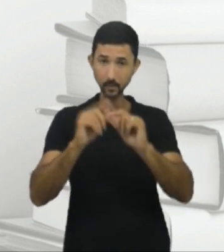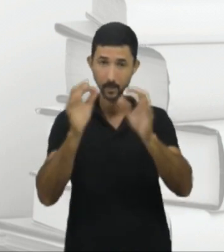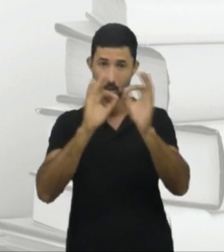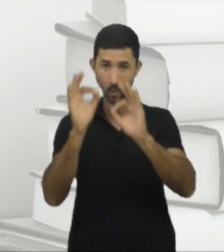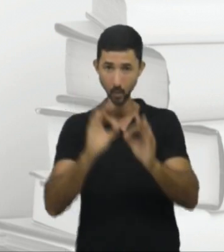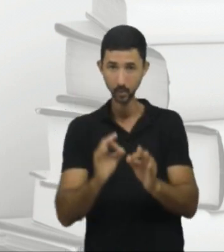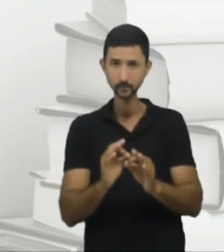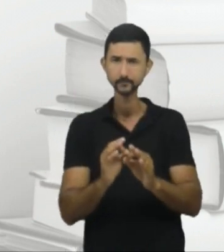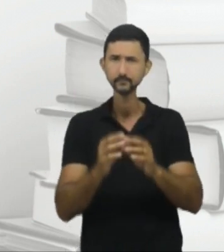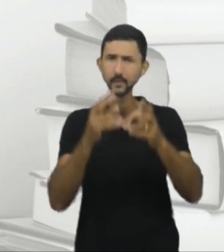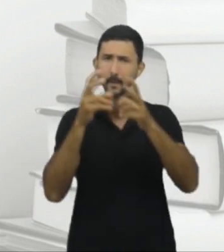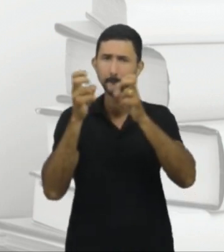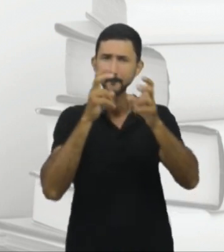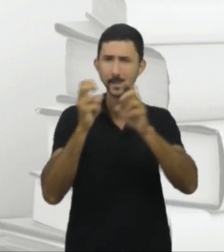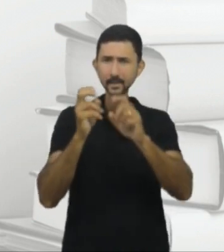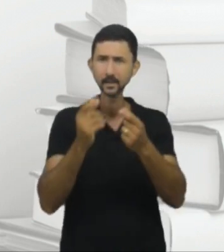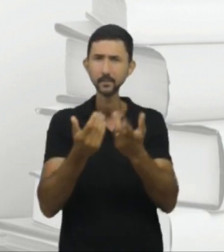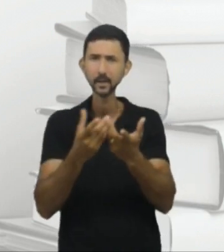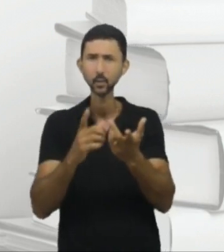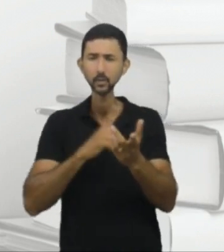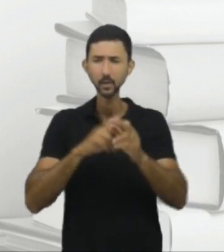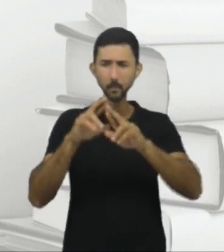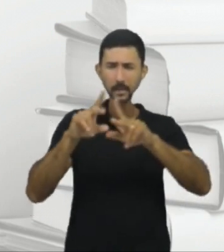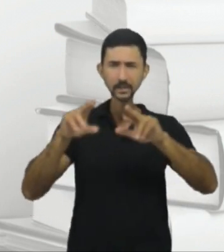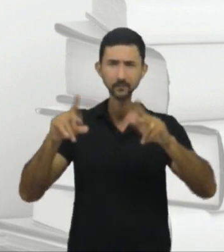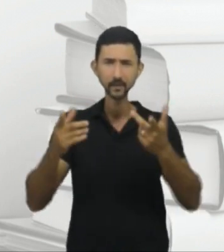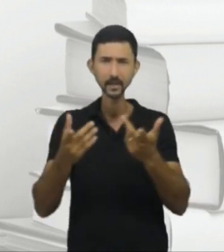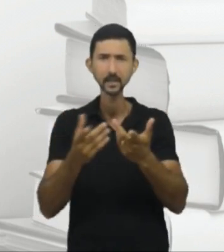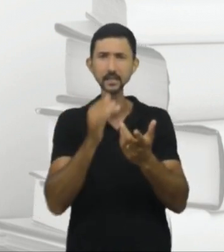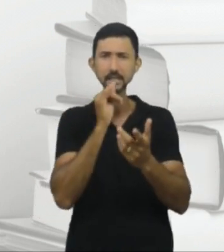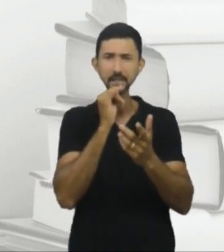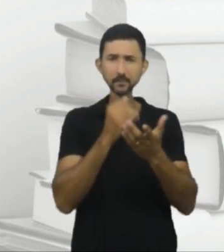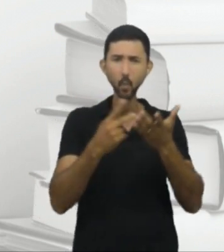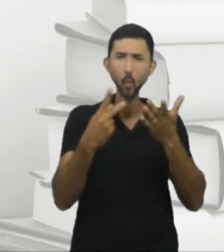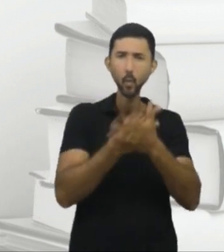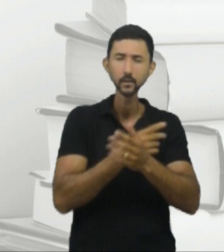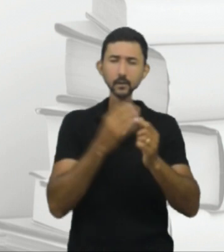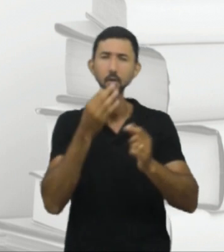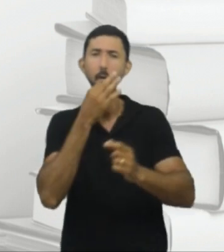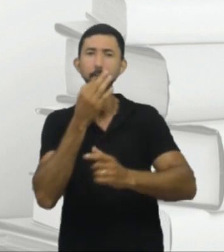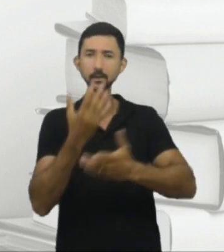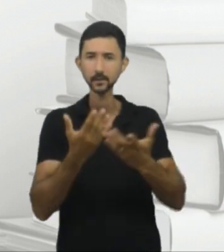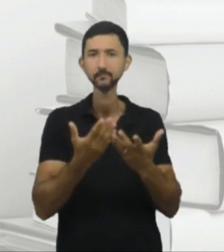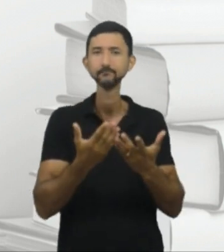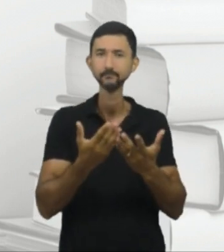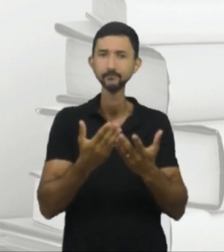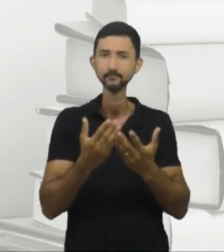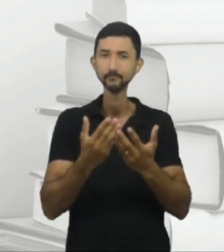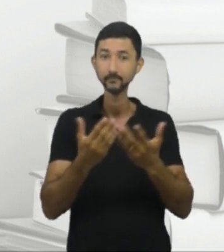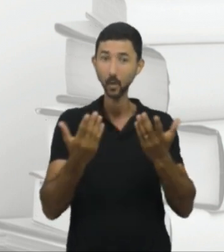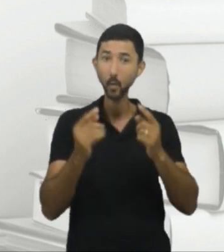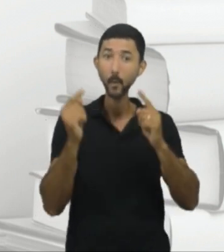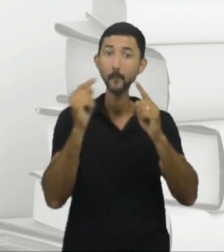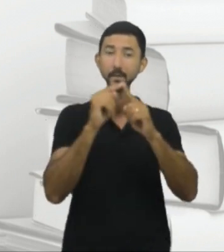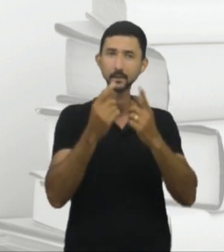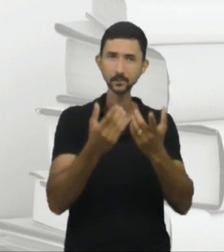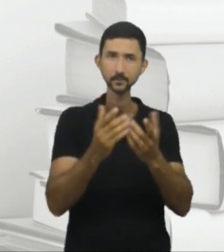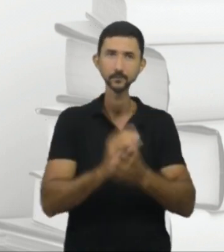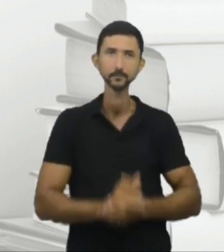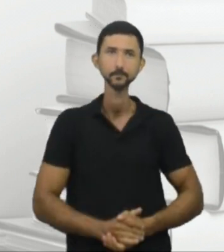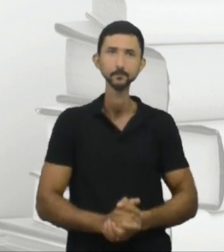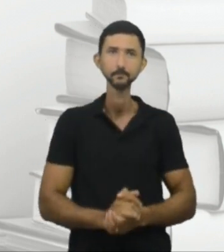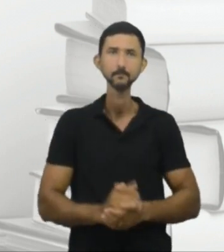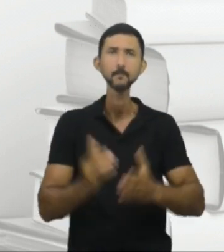livro, você percebeu que existe uma diferença entre um fato e uma opinião, que é o nosso segundo objetivo. E,